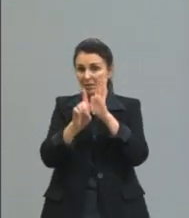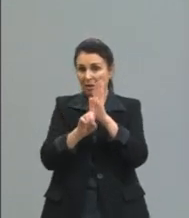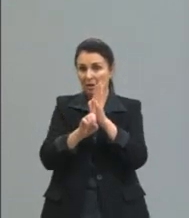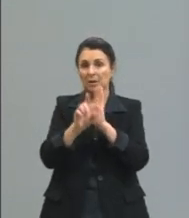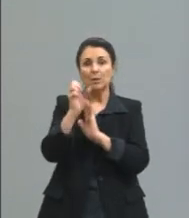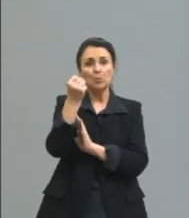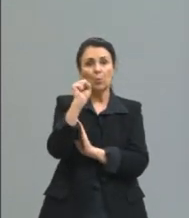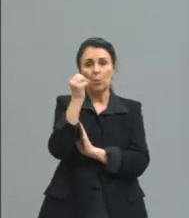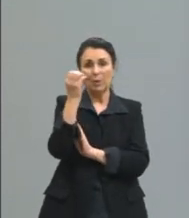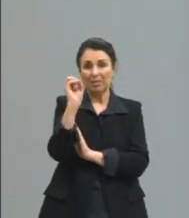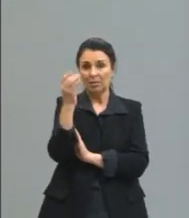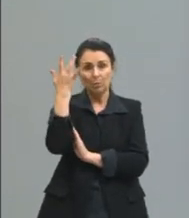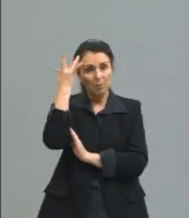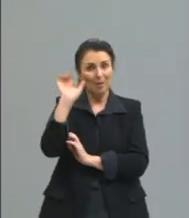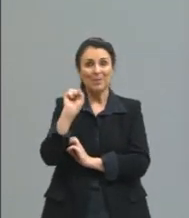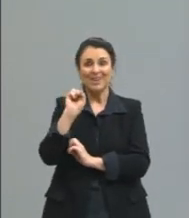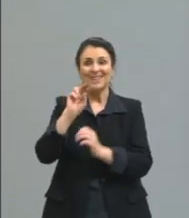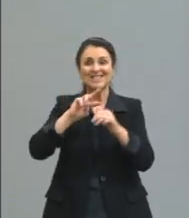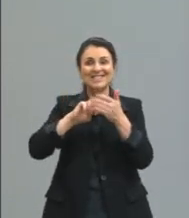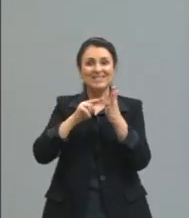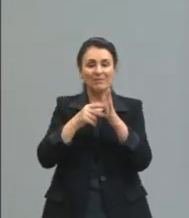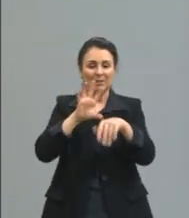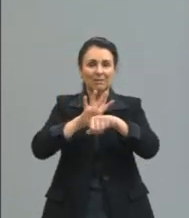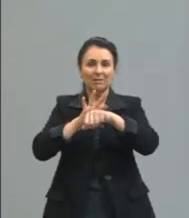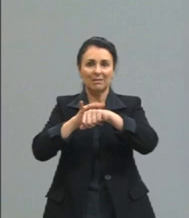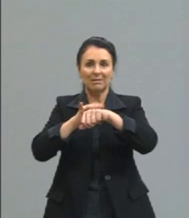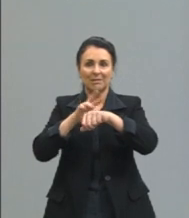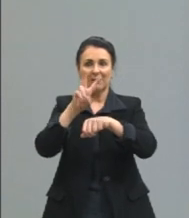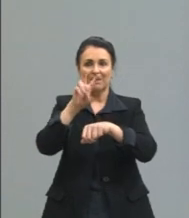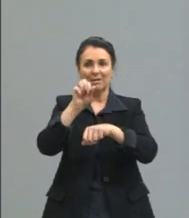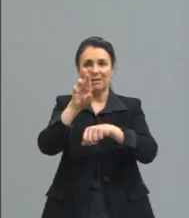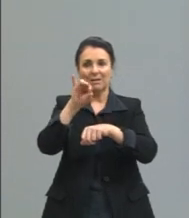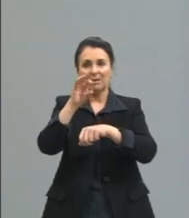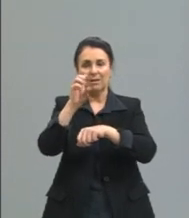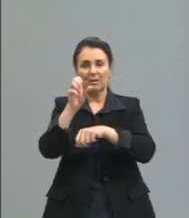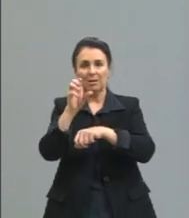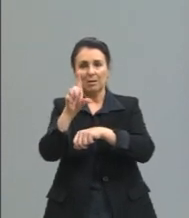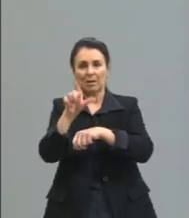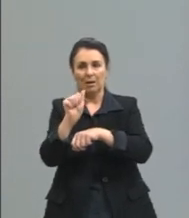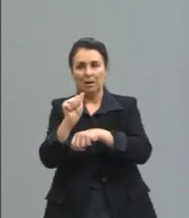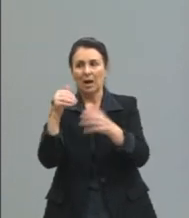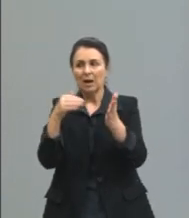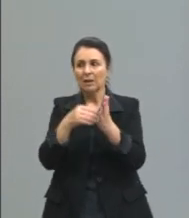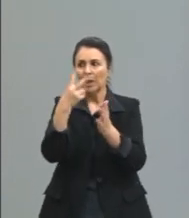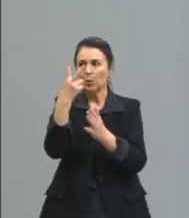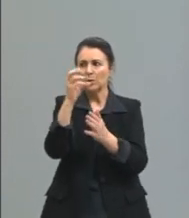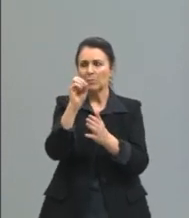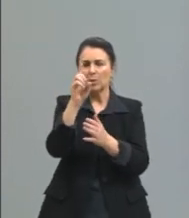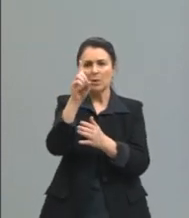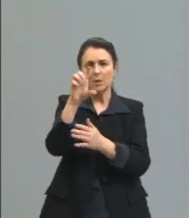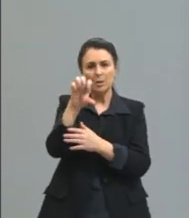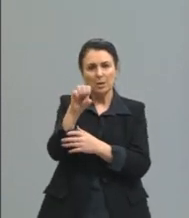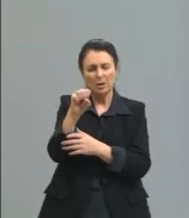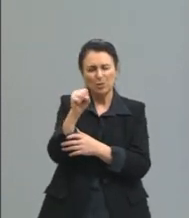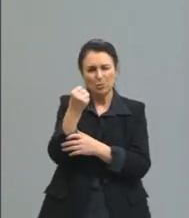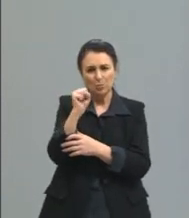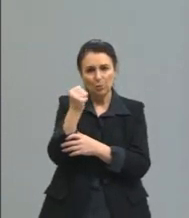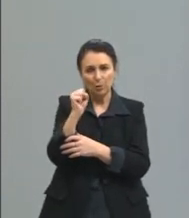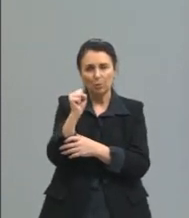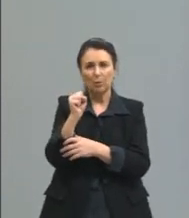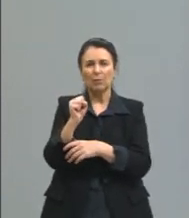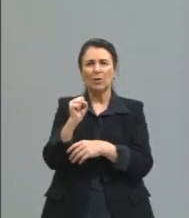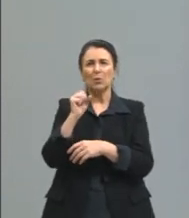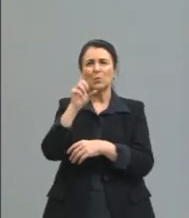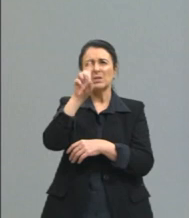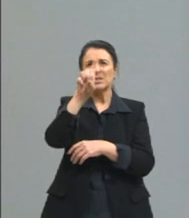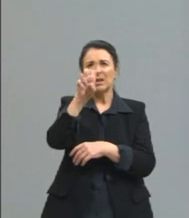né? Não, não viu. Que bom, né? Então, de 1980 a 2018, foram salvas entre 150